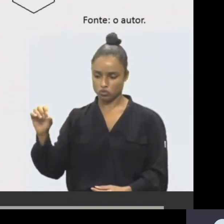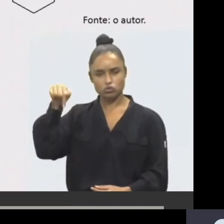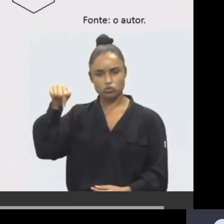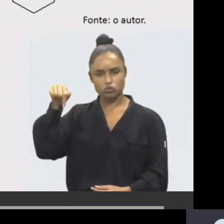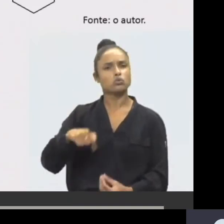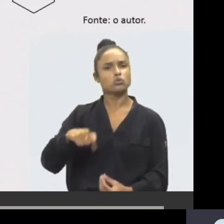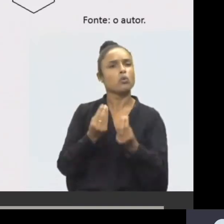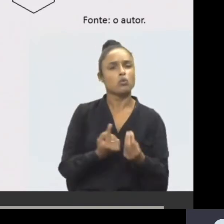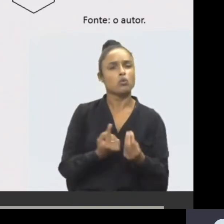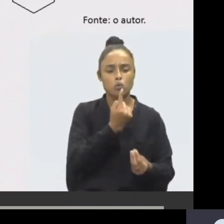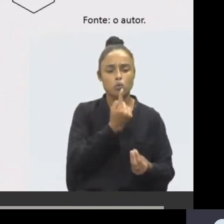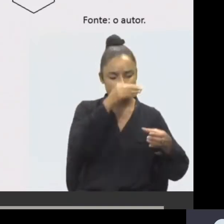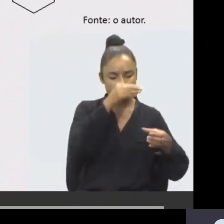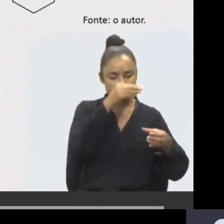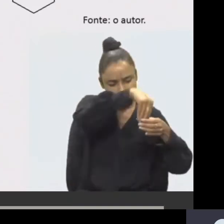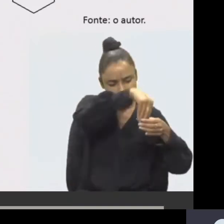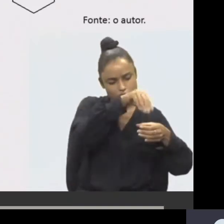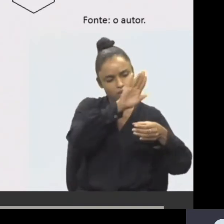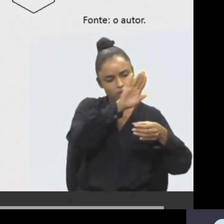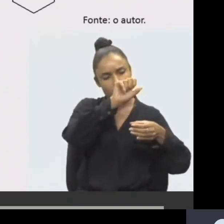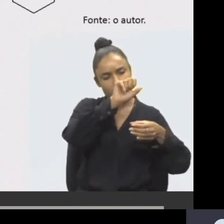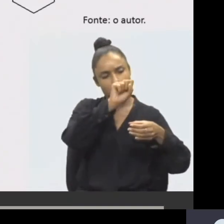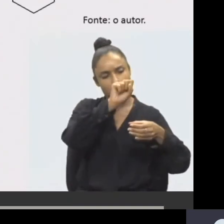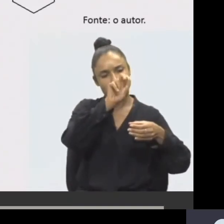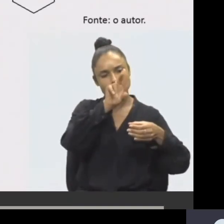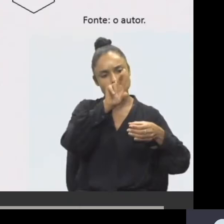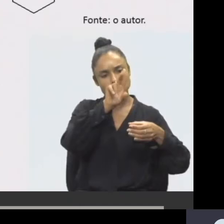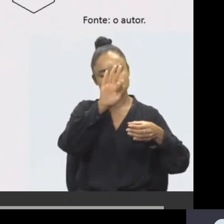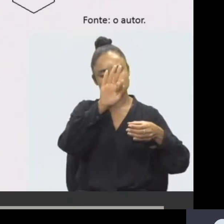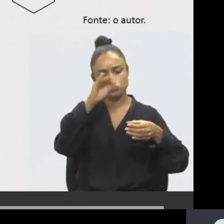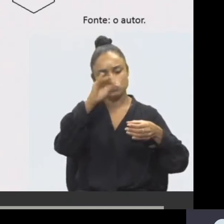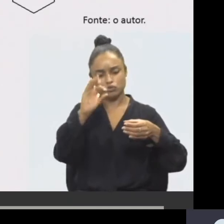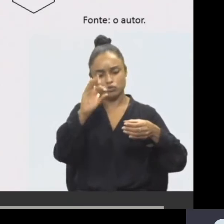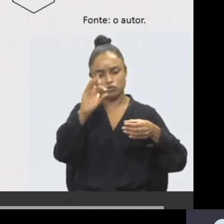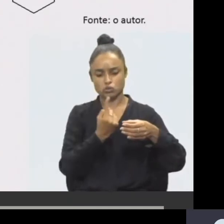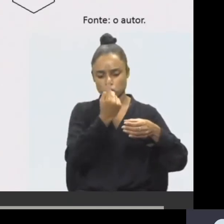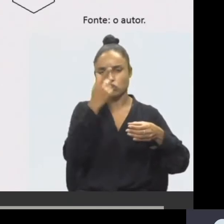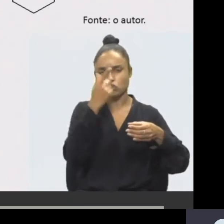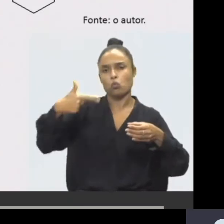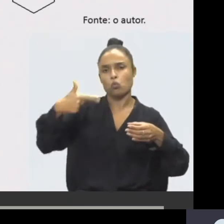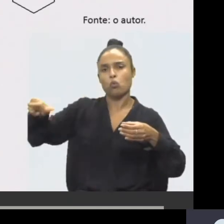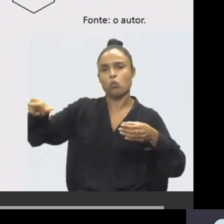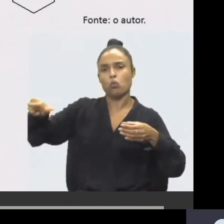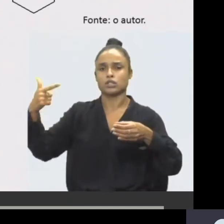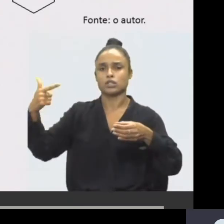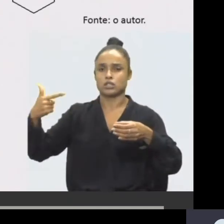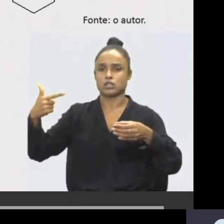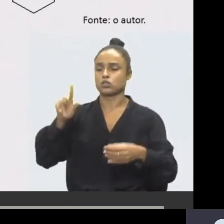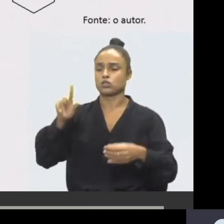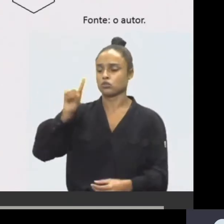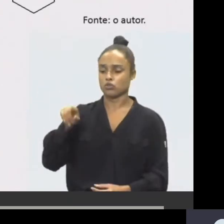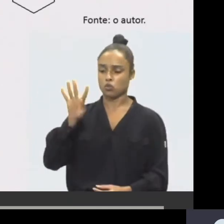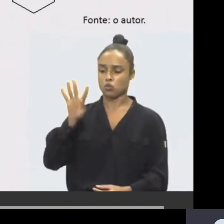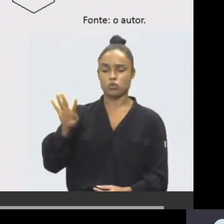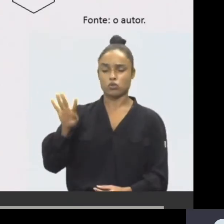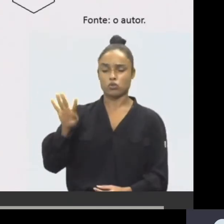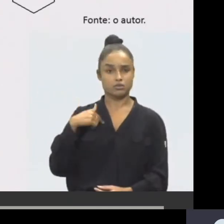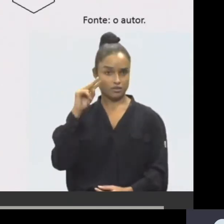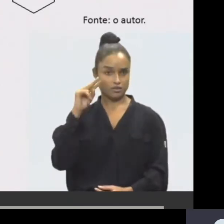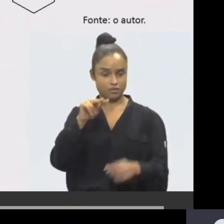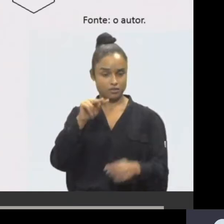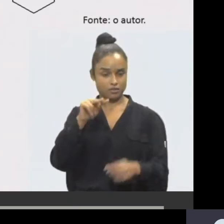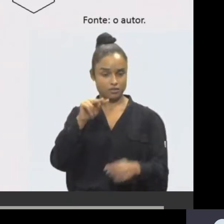reação com bisulfito e uma segunda reação com 2,4. Então, nós temos aqui que o bisulfito, ele apresenta então a